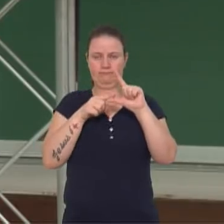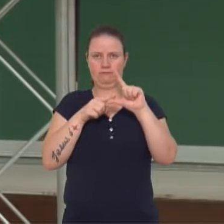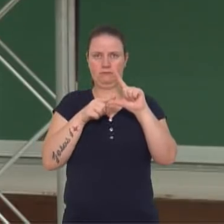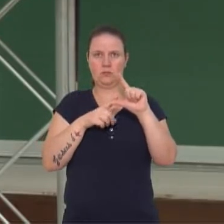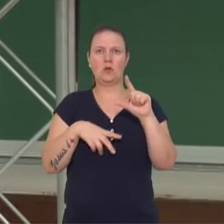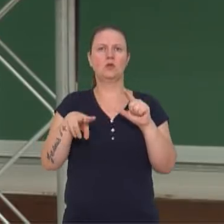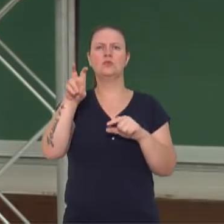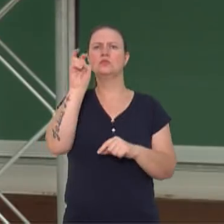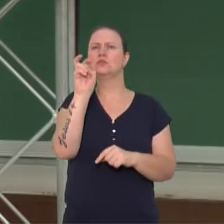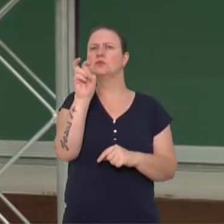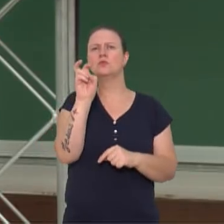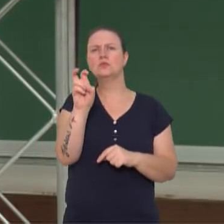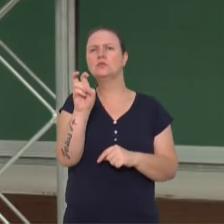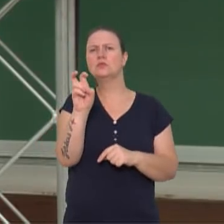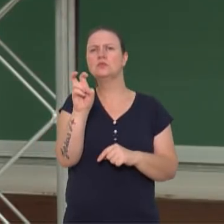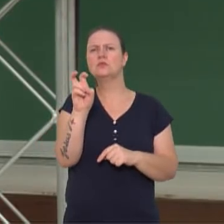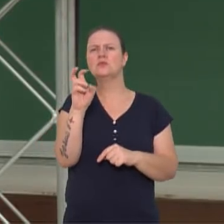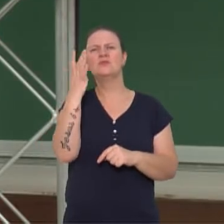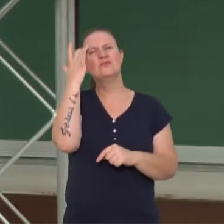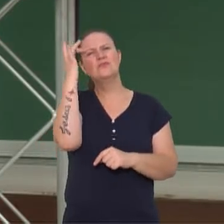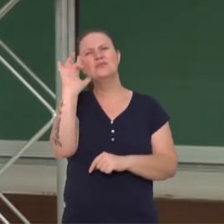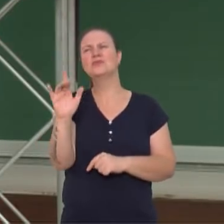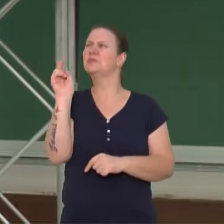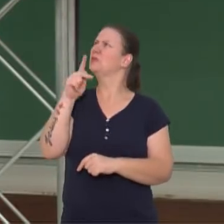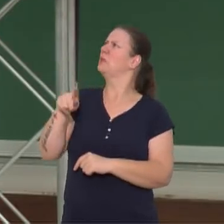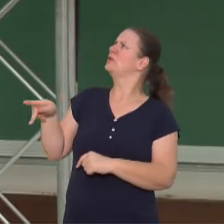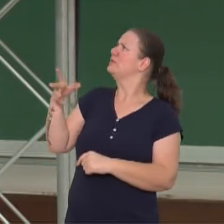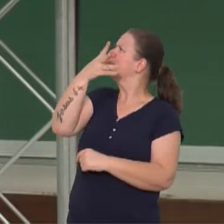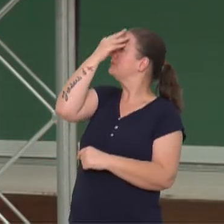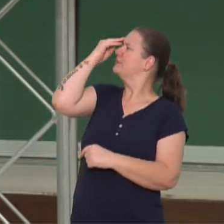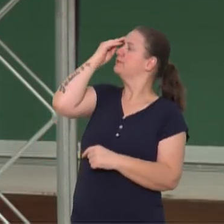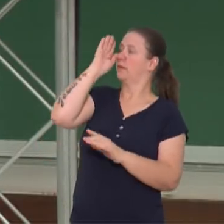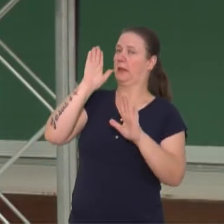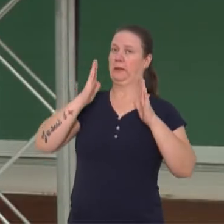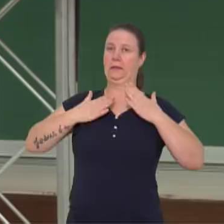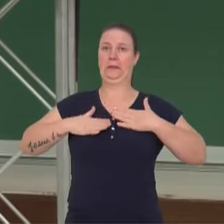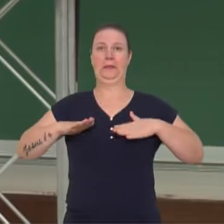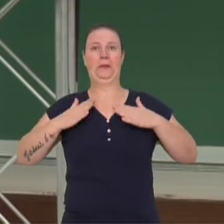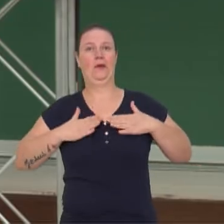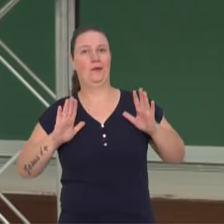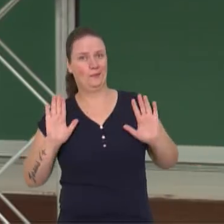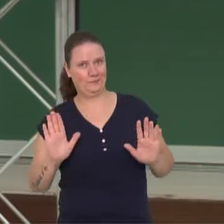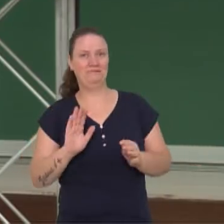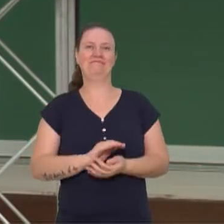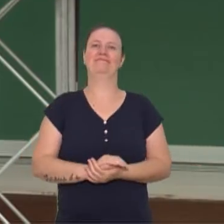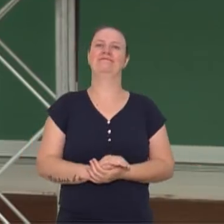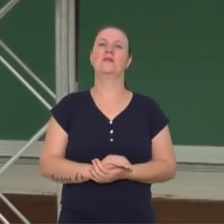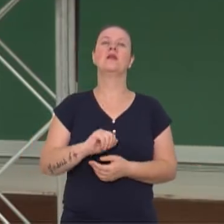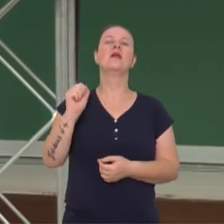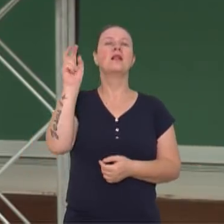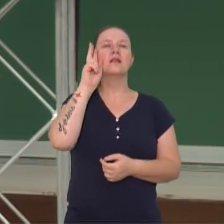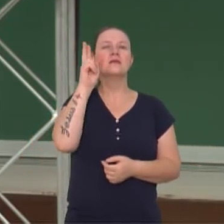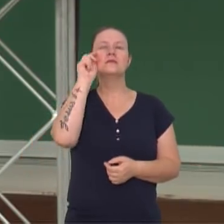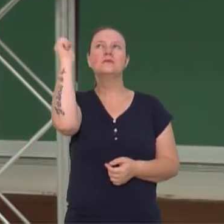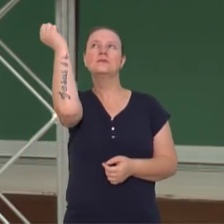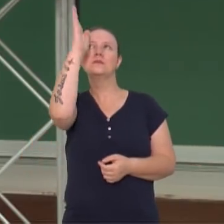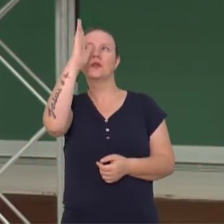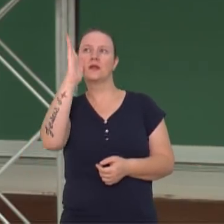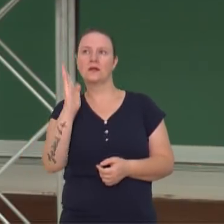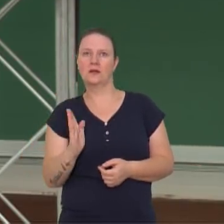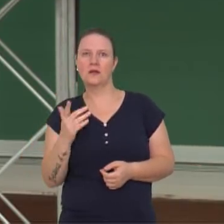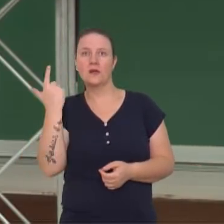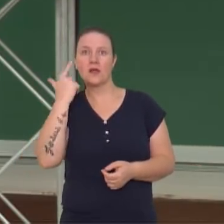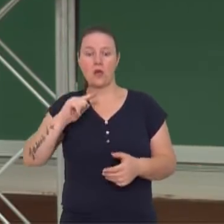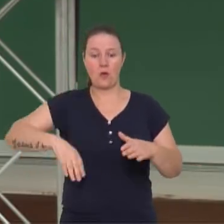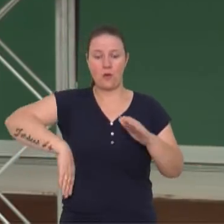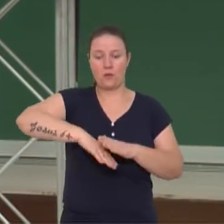5 lados. 5 lados eu não sei, professora. Tá bom, então eu vou dar uma dica. Quando o Brasil ganhou a Copa